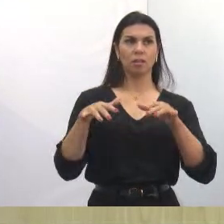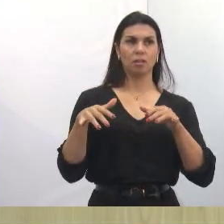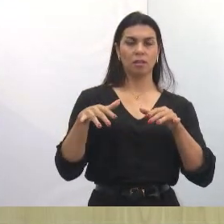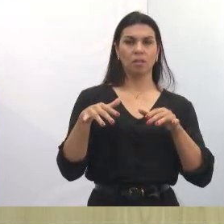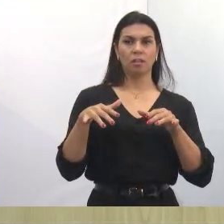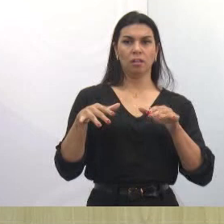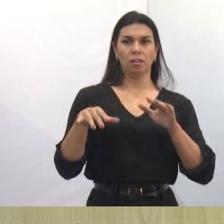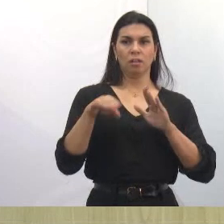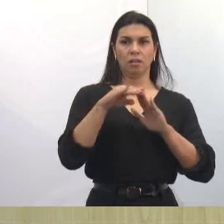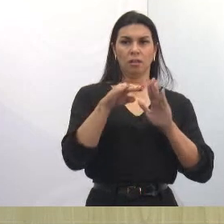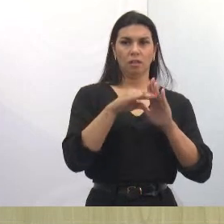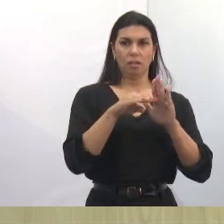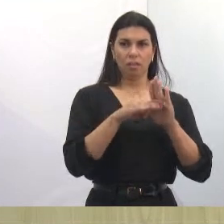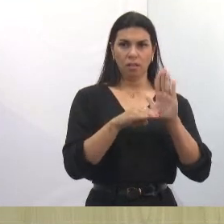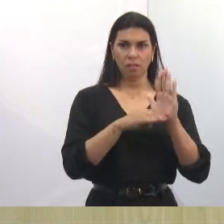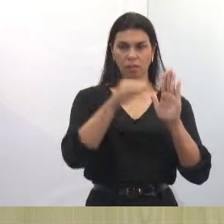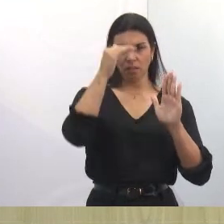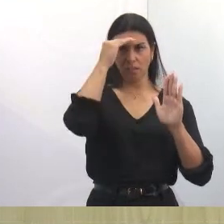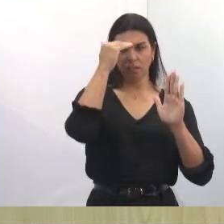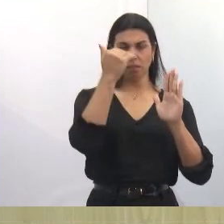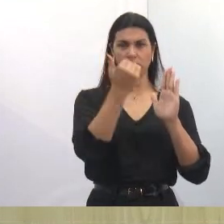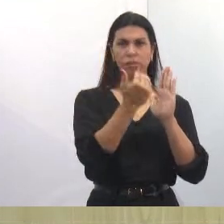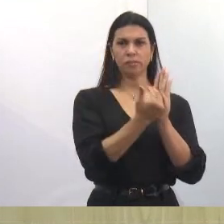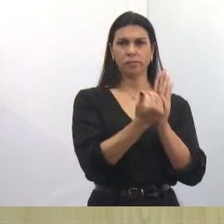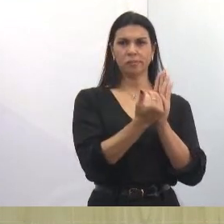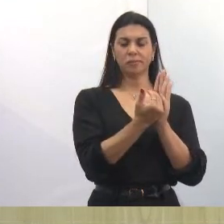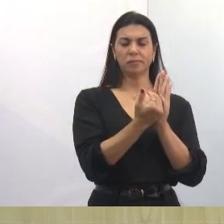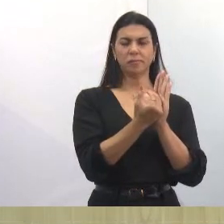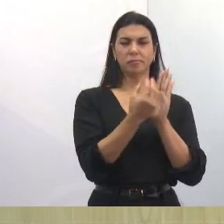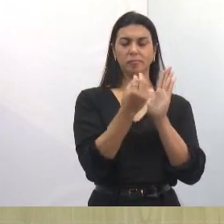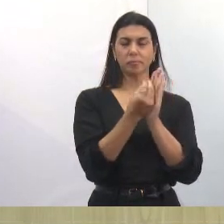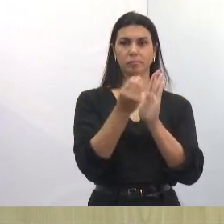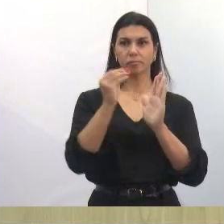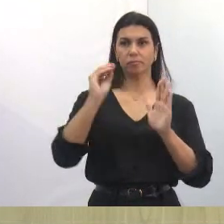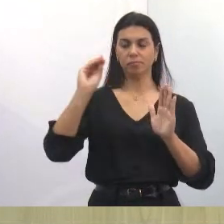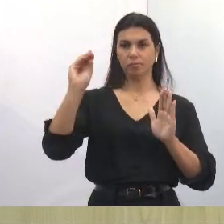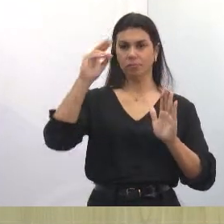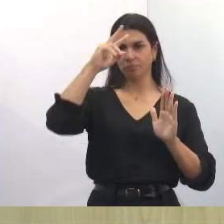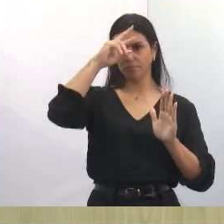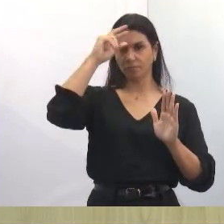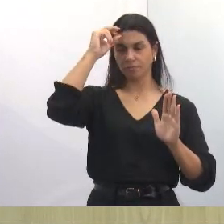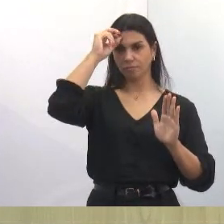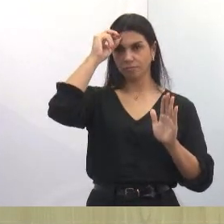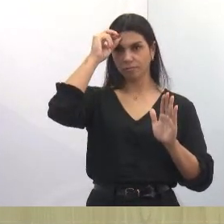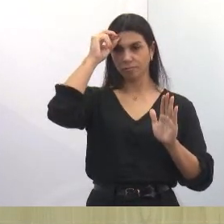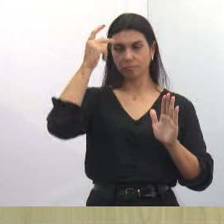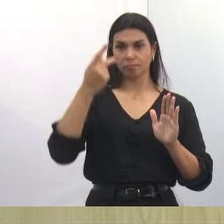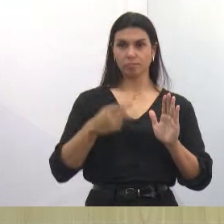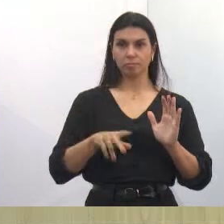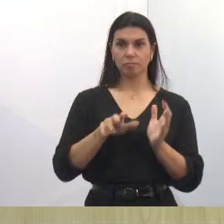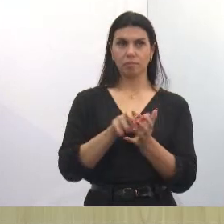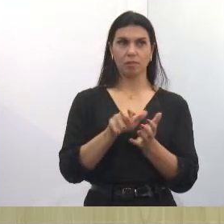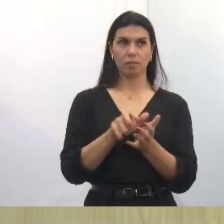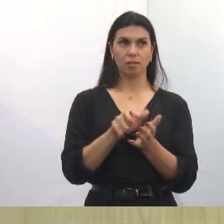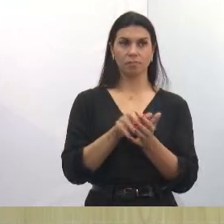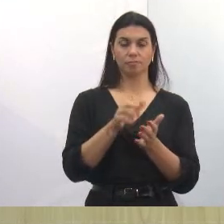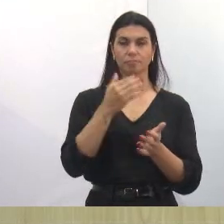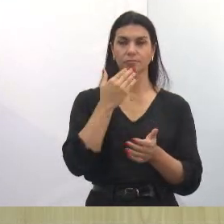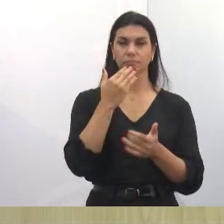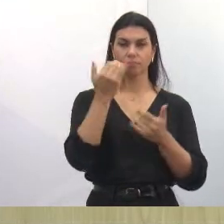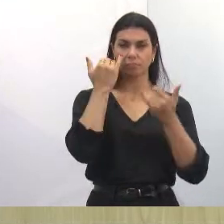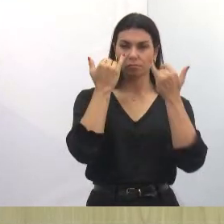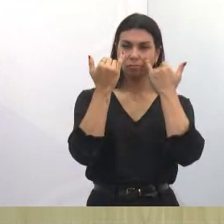Plenária, cumpridas as formalidades regimentais, seja encaminhado, senhor prefeito municipal de Jacareí, o seguinte